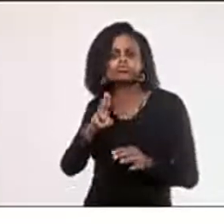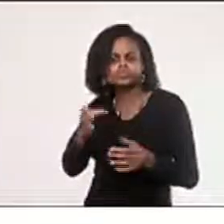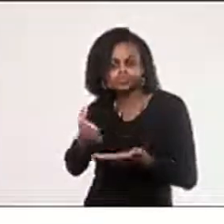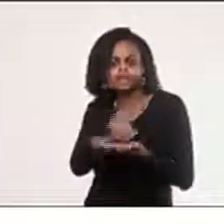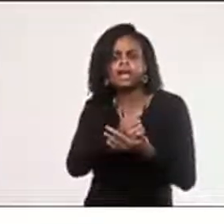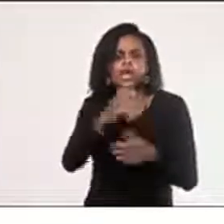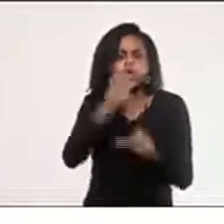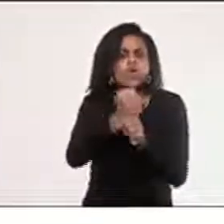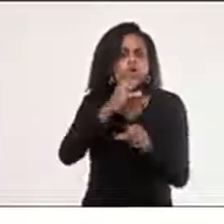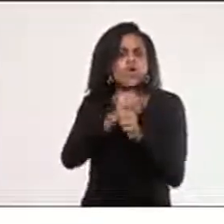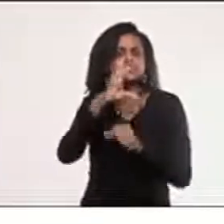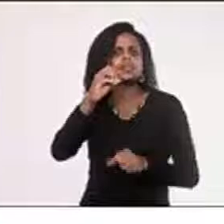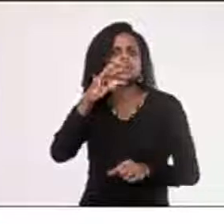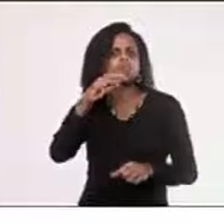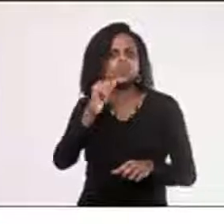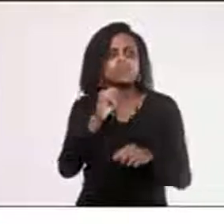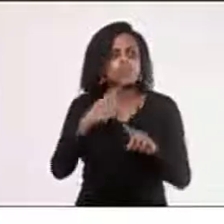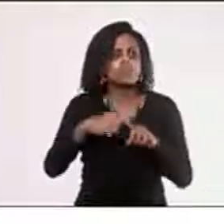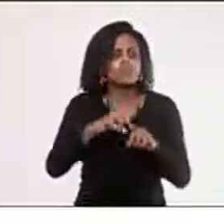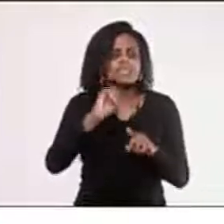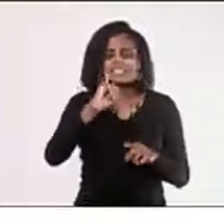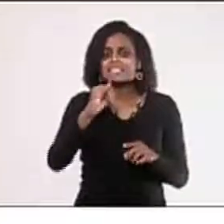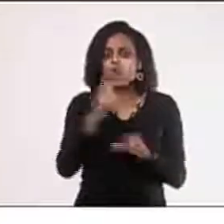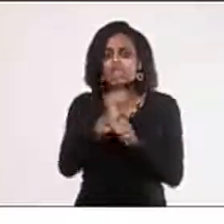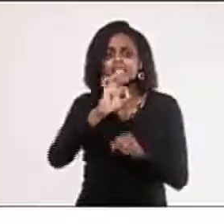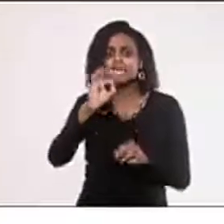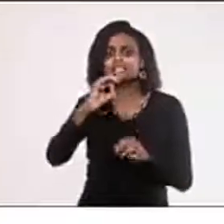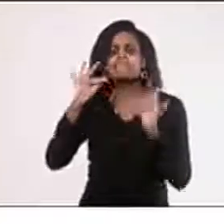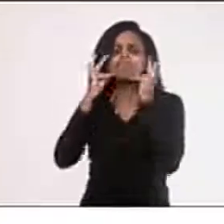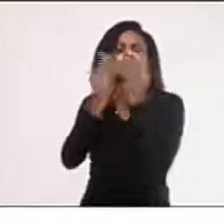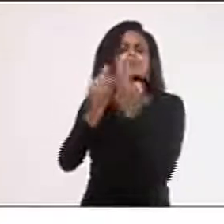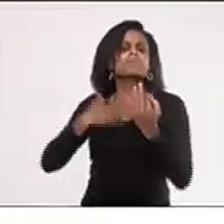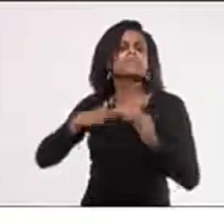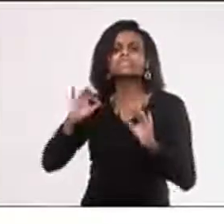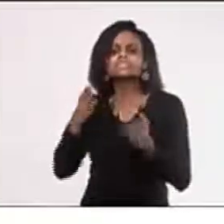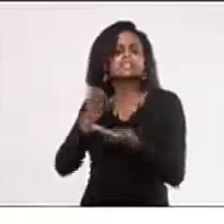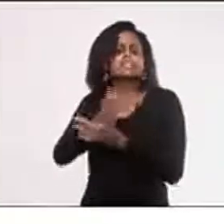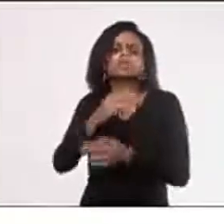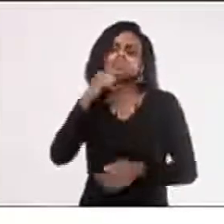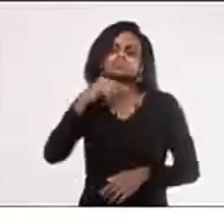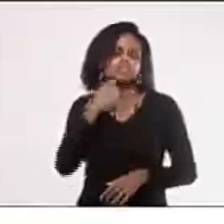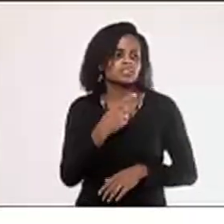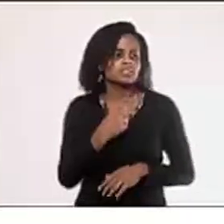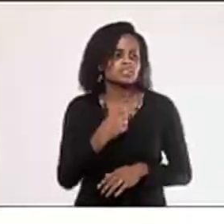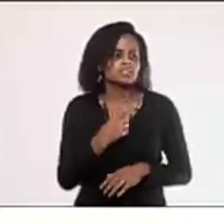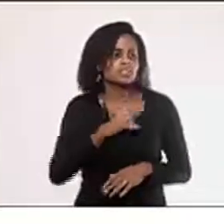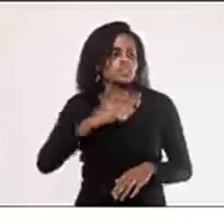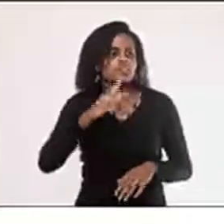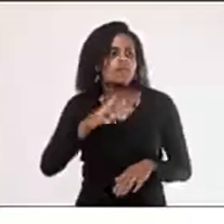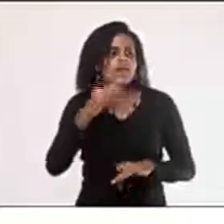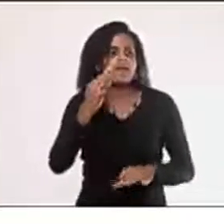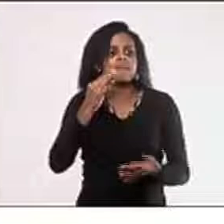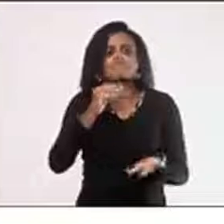as cotas, ninguém da minha família teria entrado na universidade. E não é por falta de